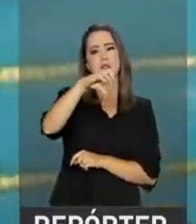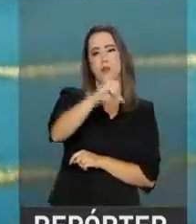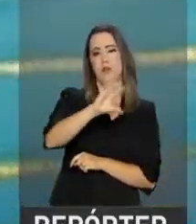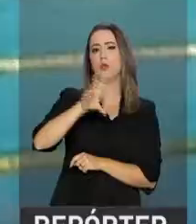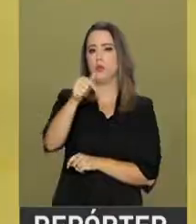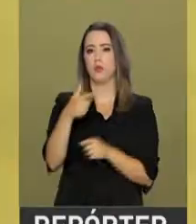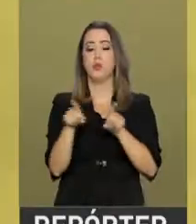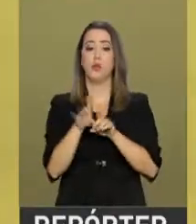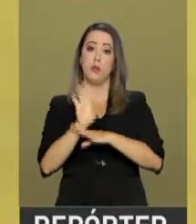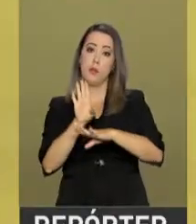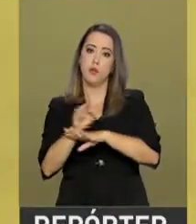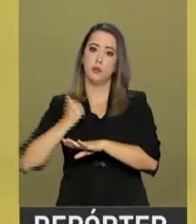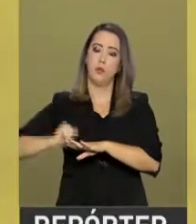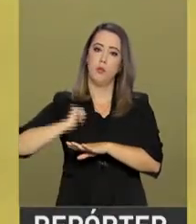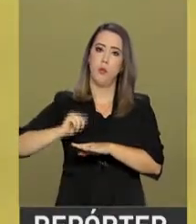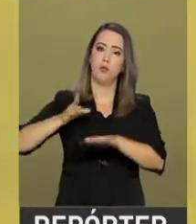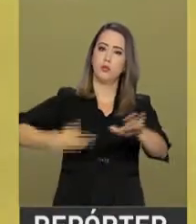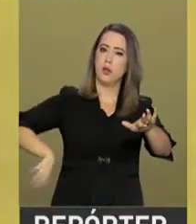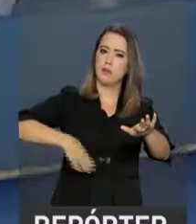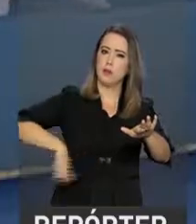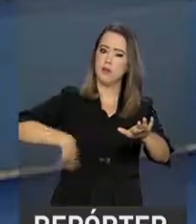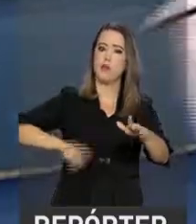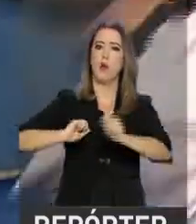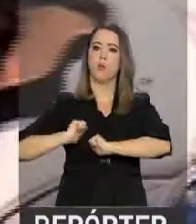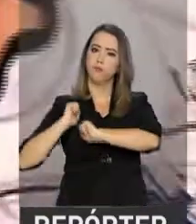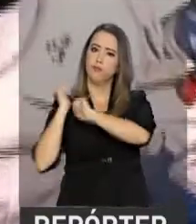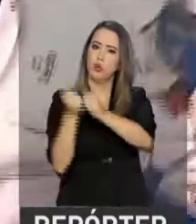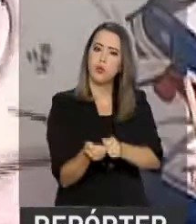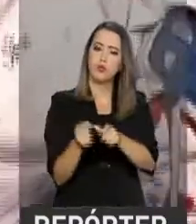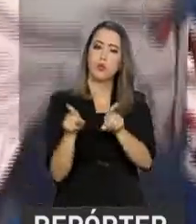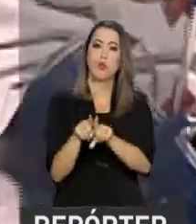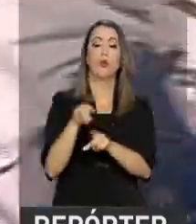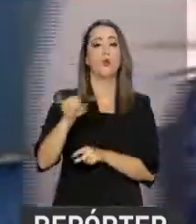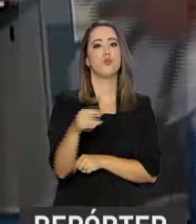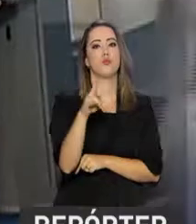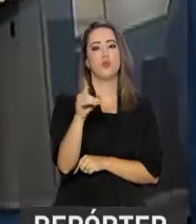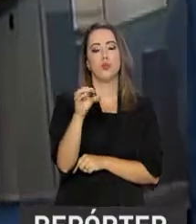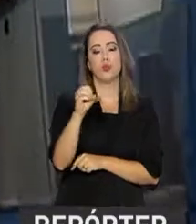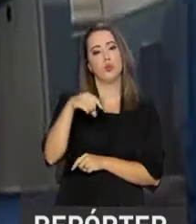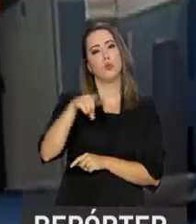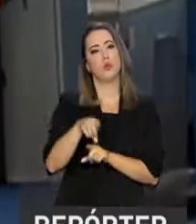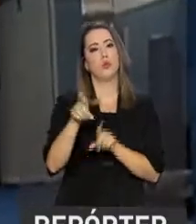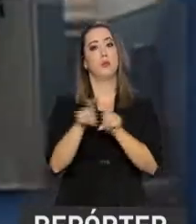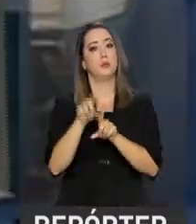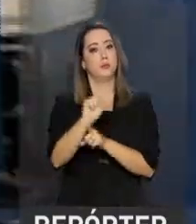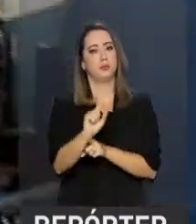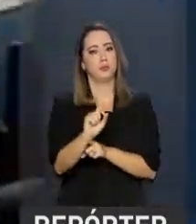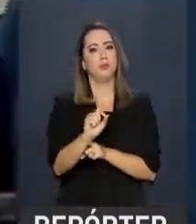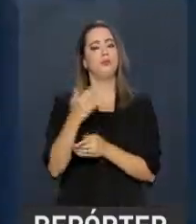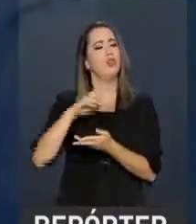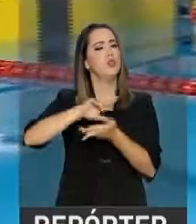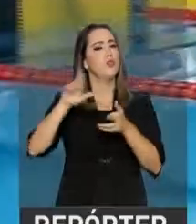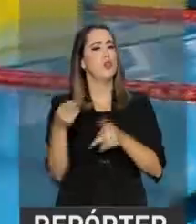para apoio a atletas da natação e do judô o valor das bolsas varia de acordo com a categoria e os investimentos chegam a